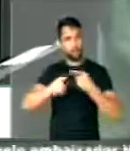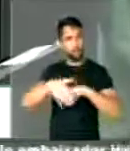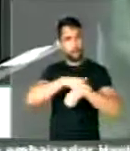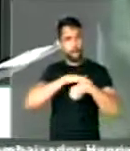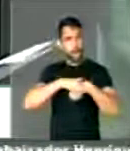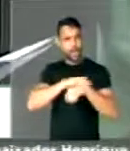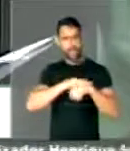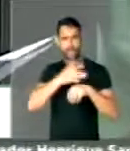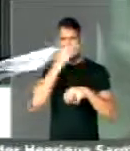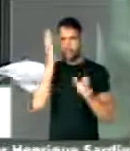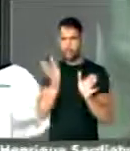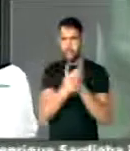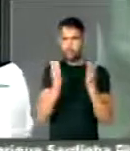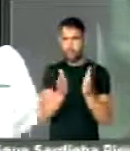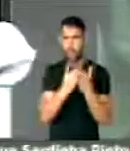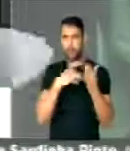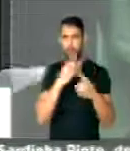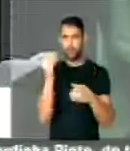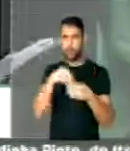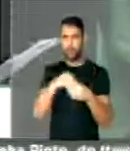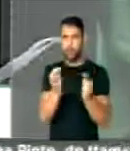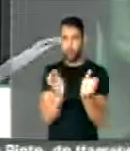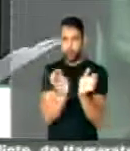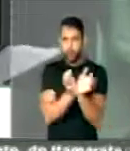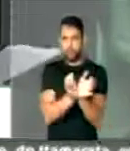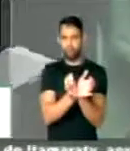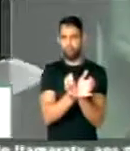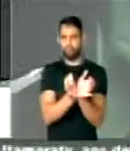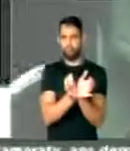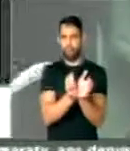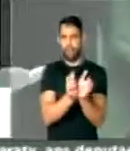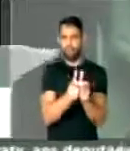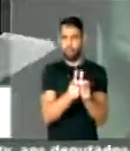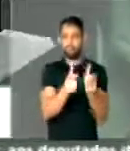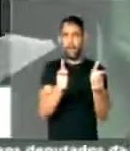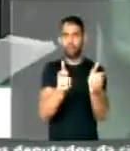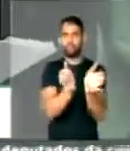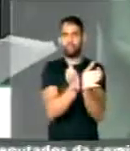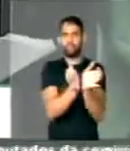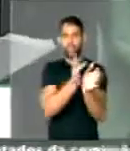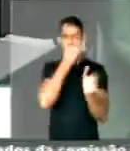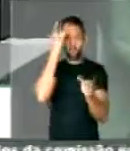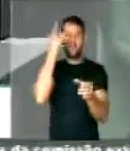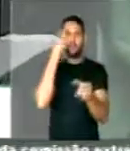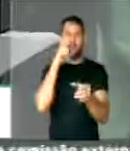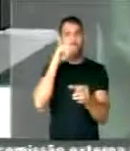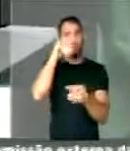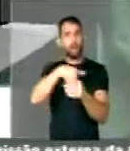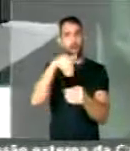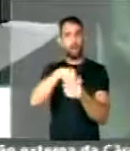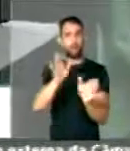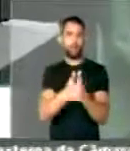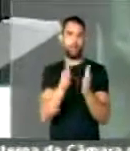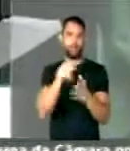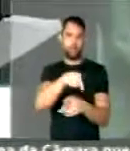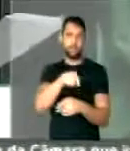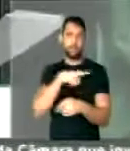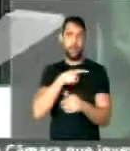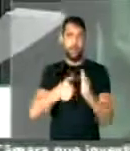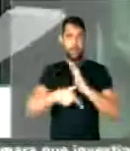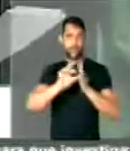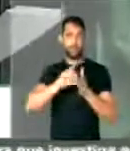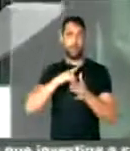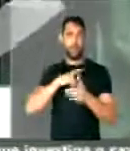os mais carentes agora compõem uma fatia ainda maior do eleitorado. Antes mesmo que o combate à pobreza